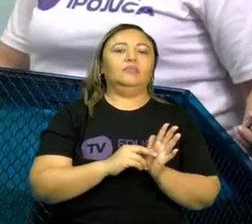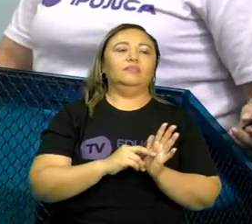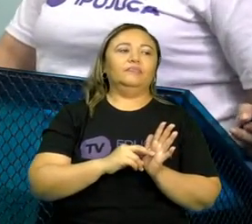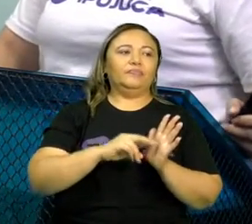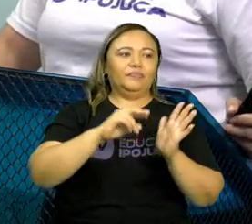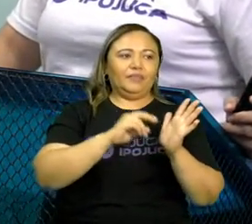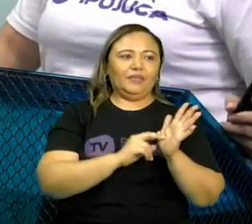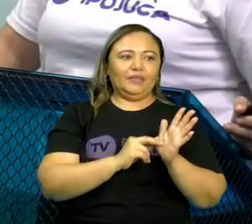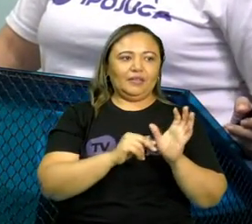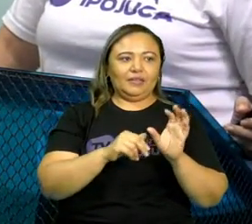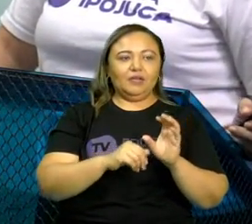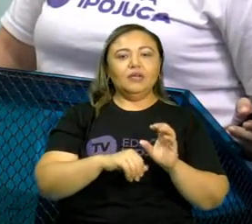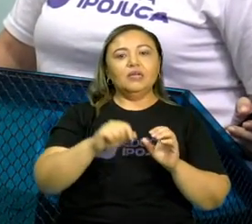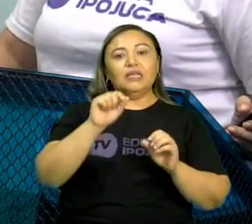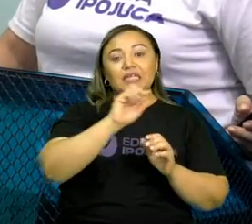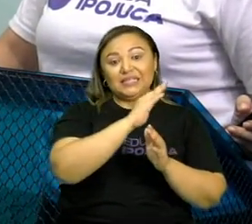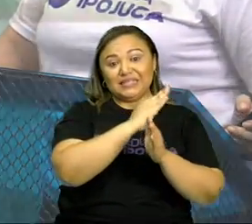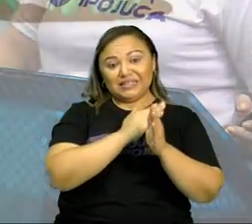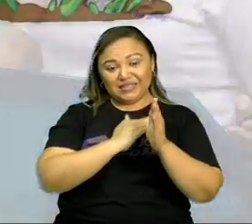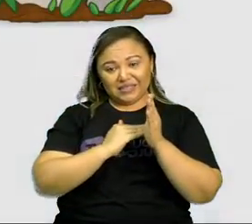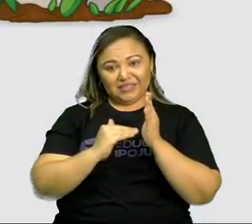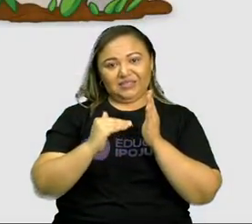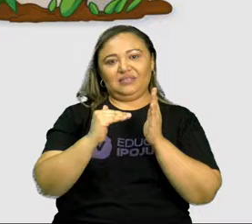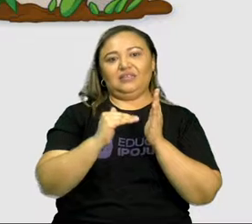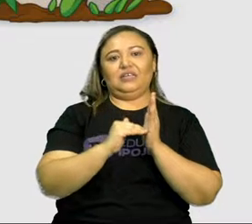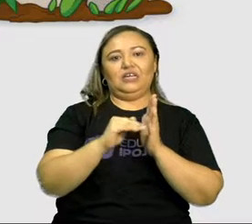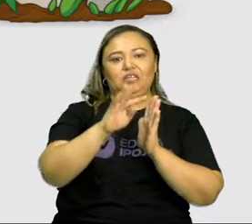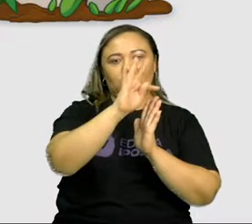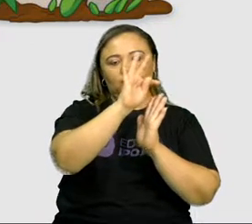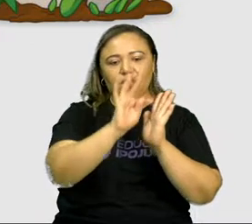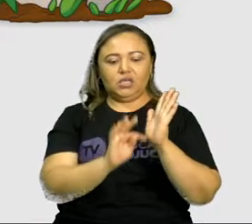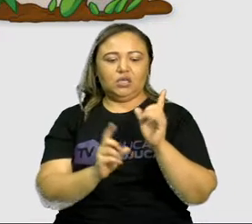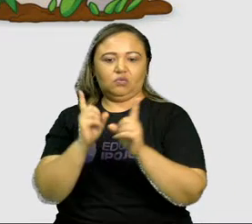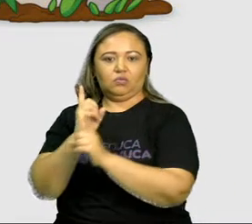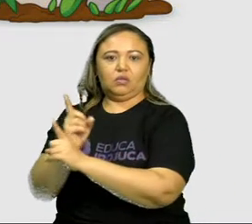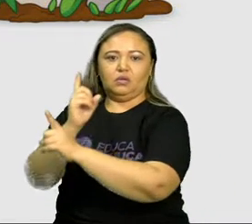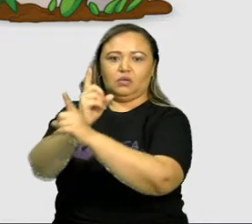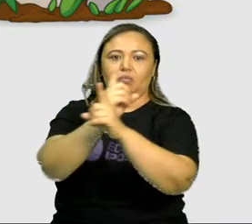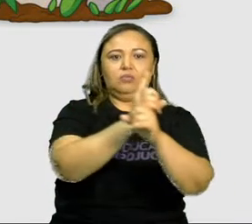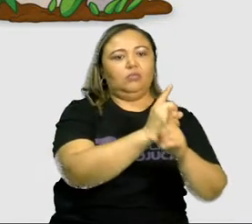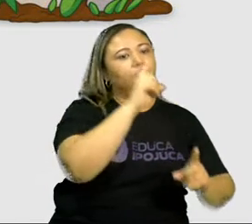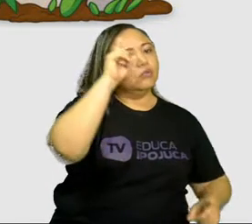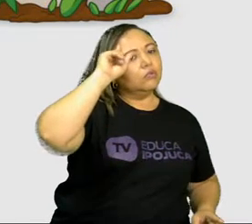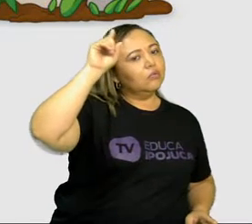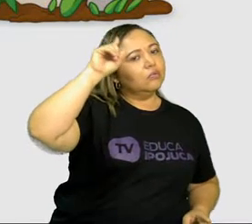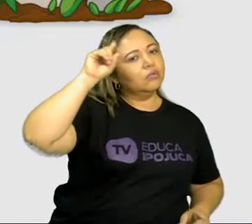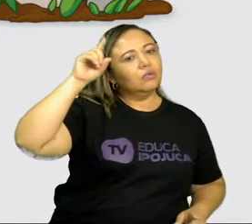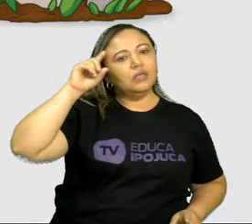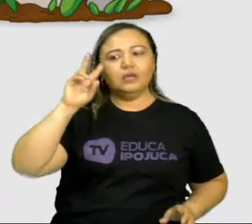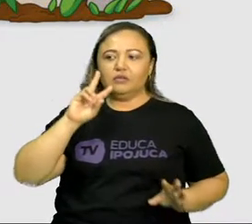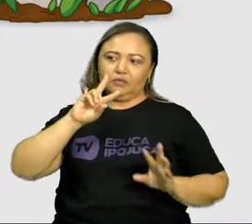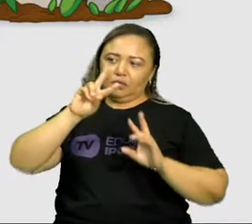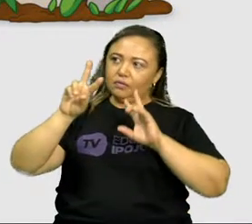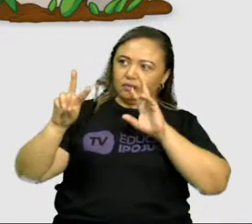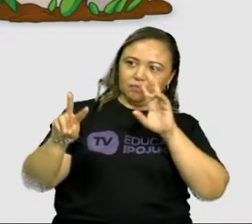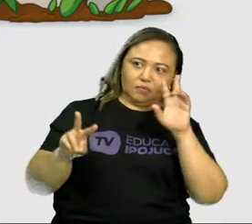a gente. São os textos que encontramos na nossa vida diária e que apresentam